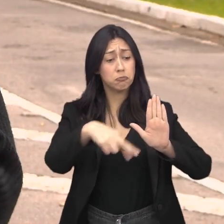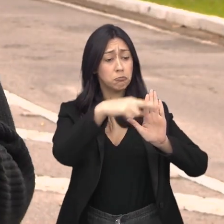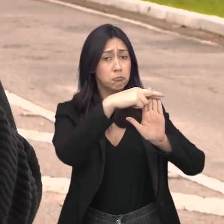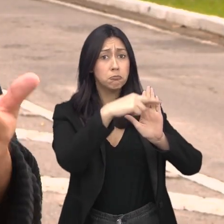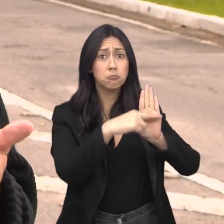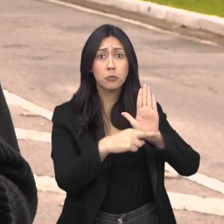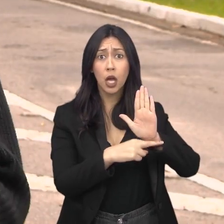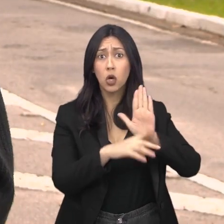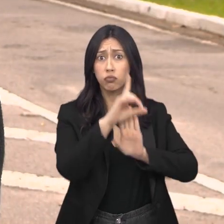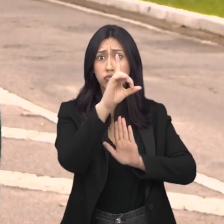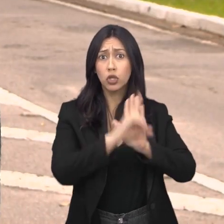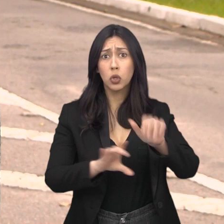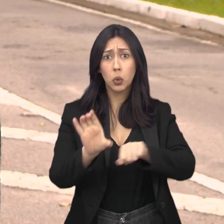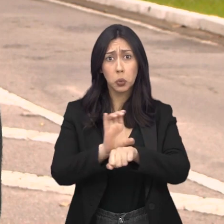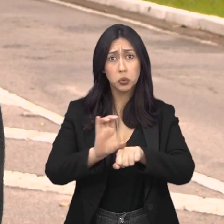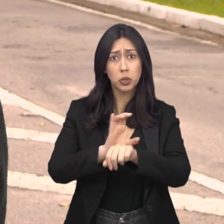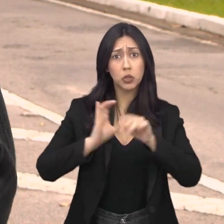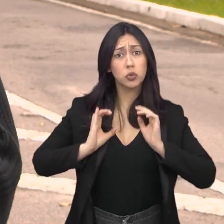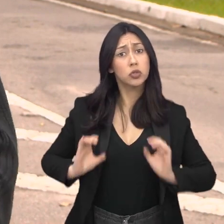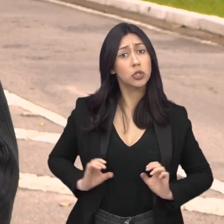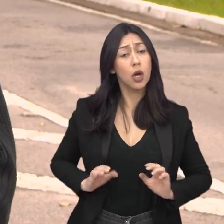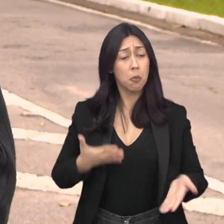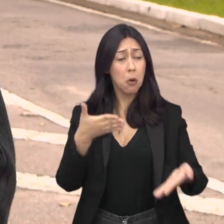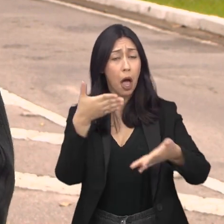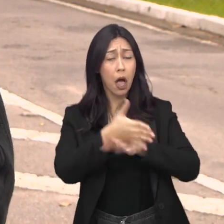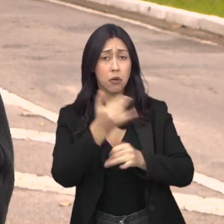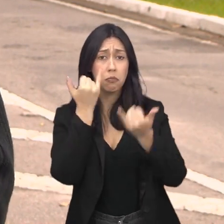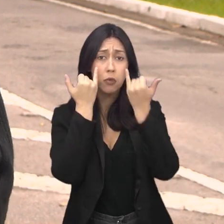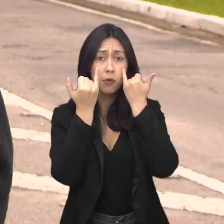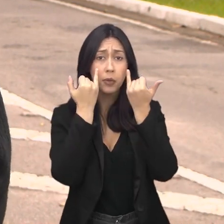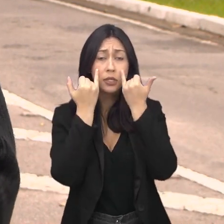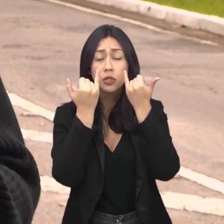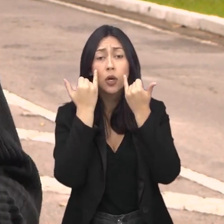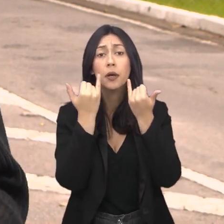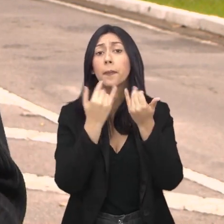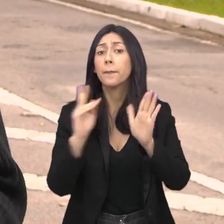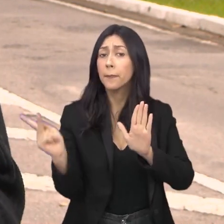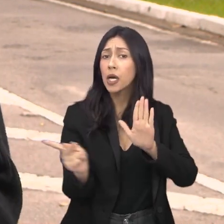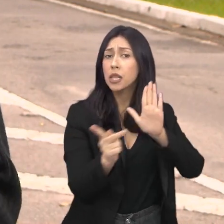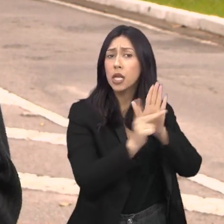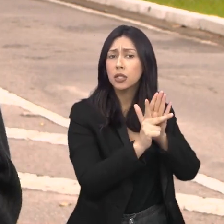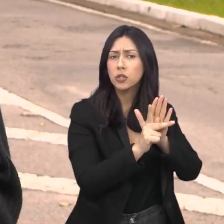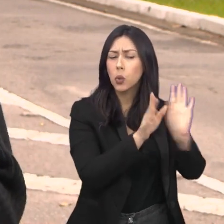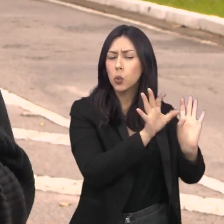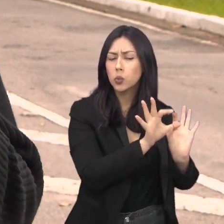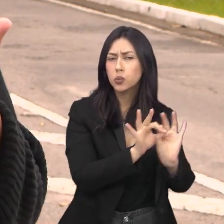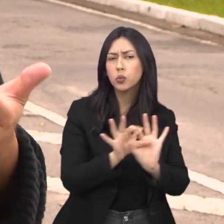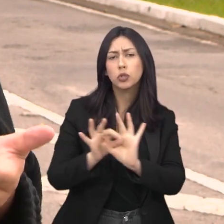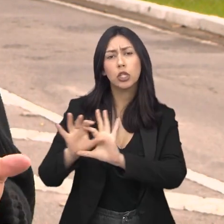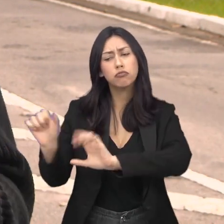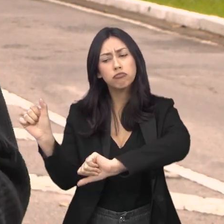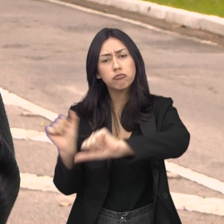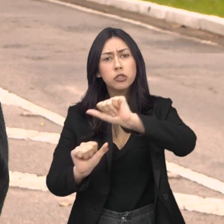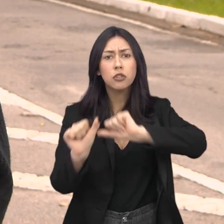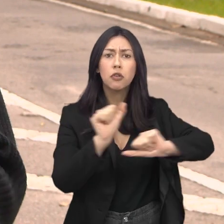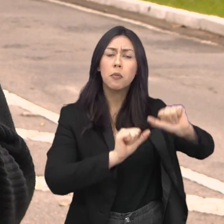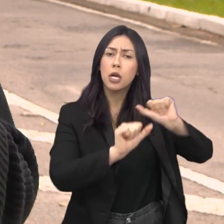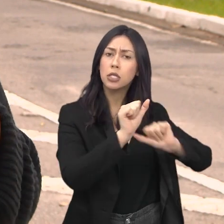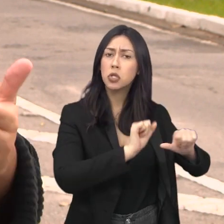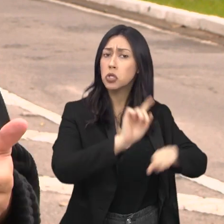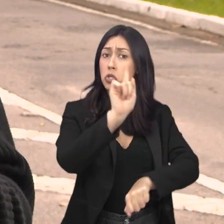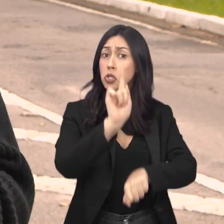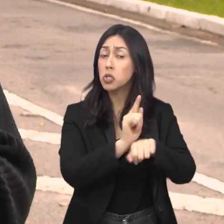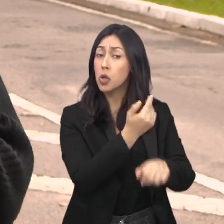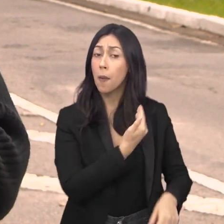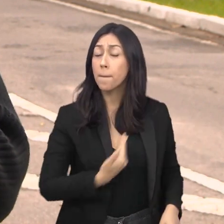regulamenta um direito constitucional do cidadão de acesso à informação. Ela faz parte de um contexto de transformação da gestão